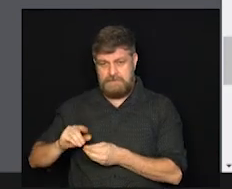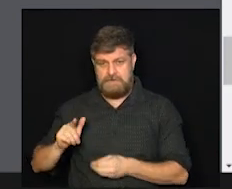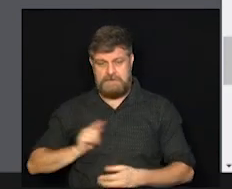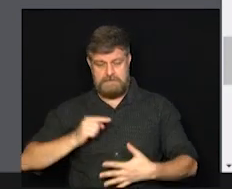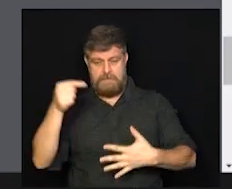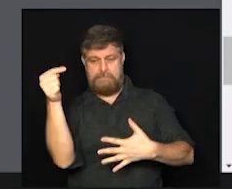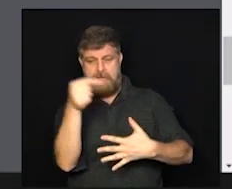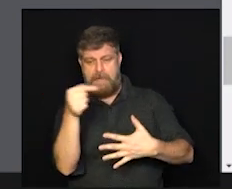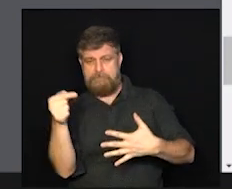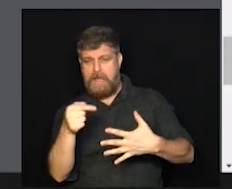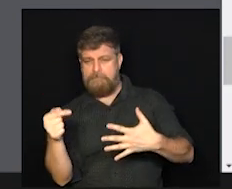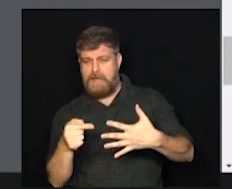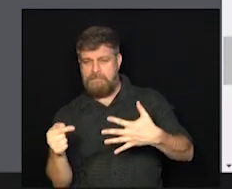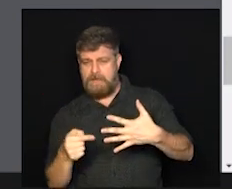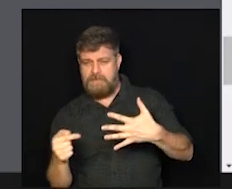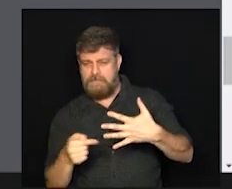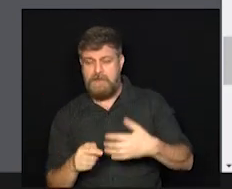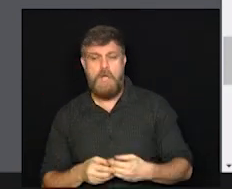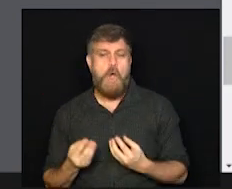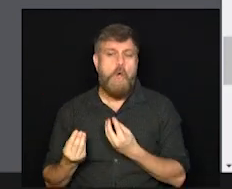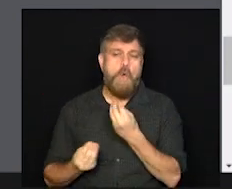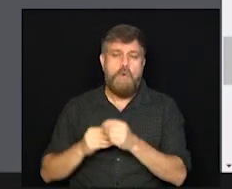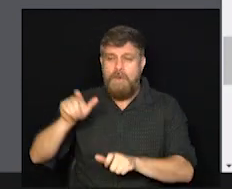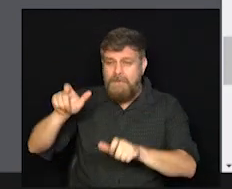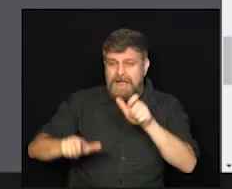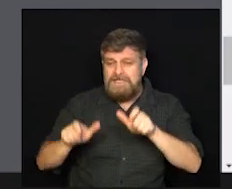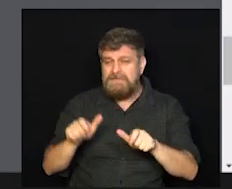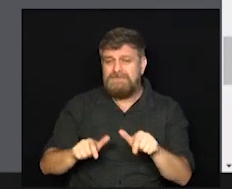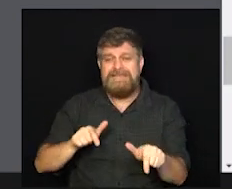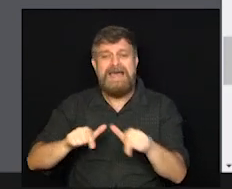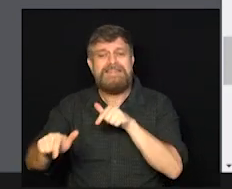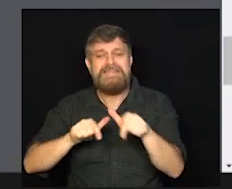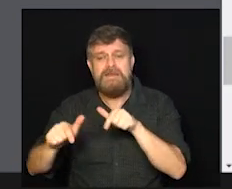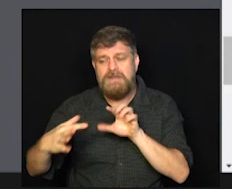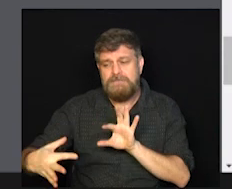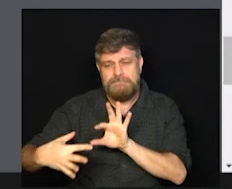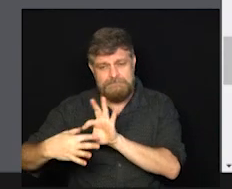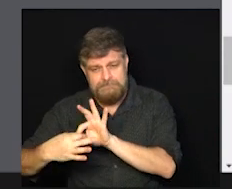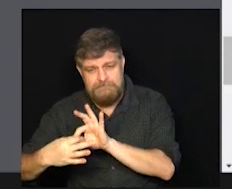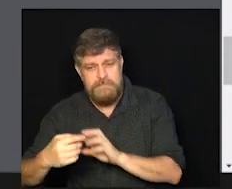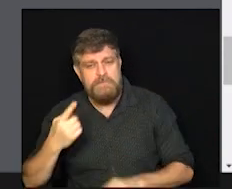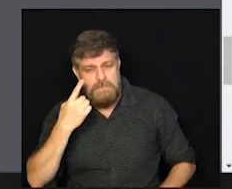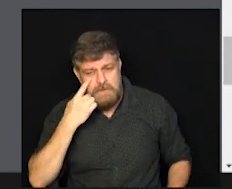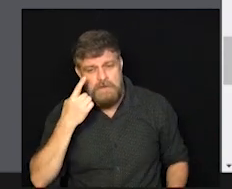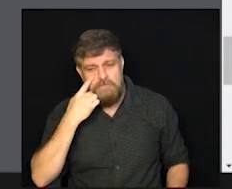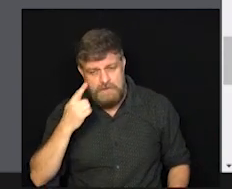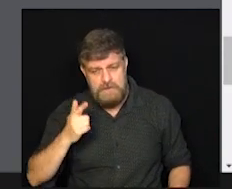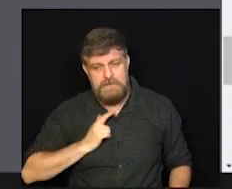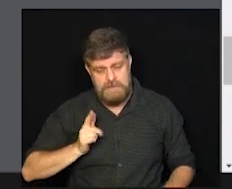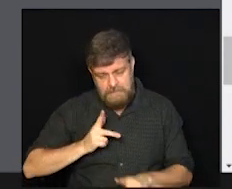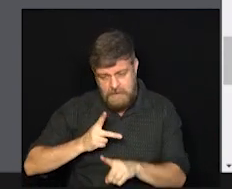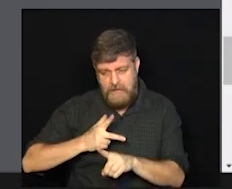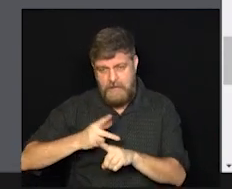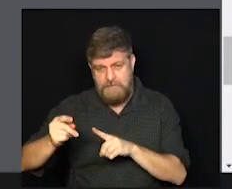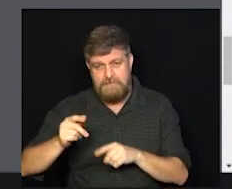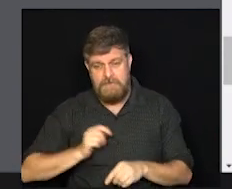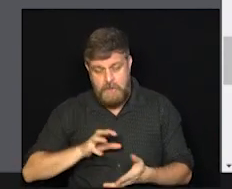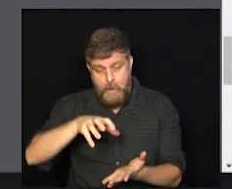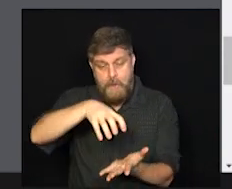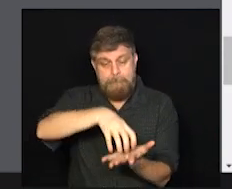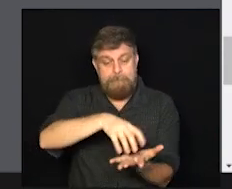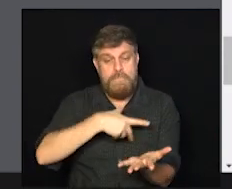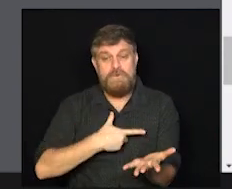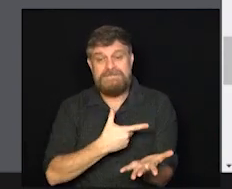questões, como as pessoas podem estar engajadas, como eu tenho visto a conquista do posto de